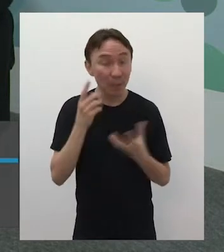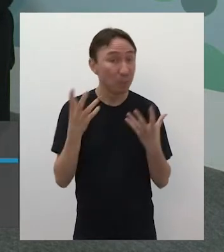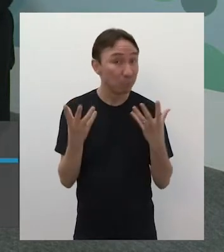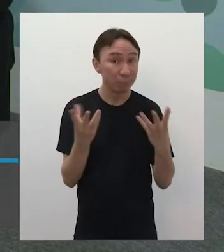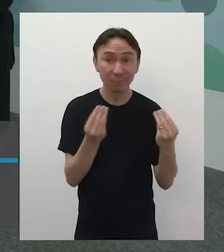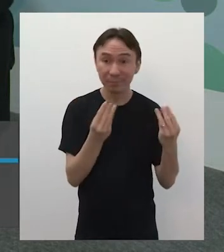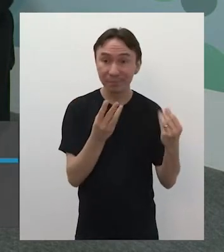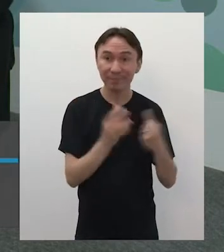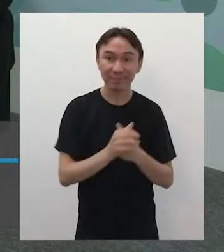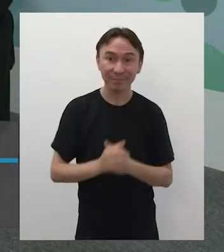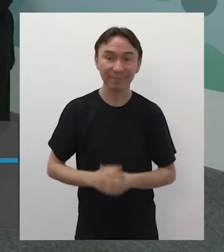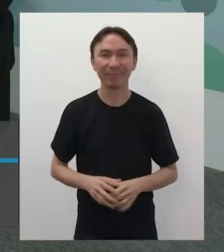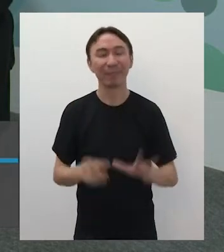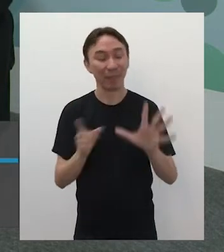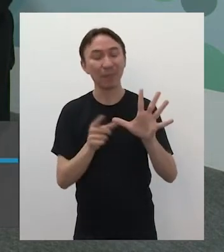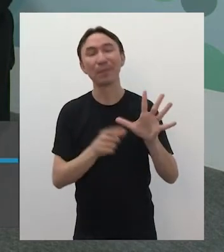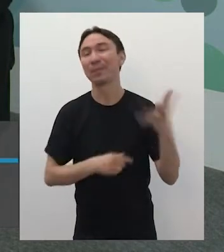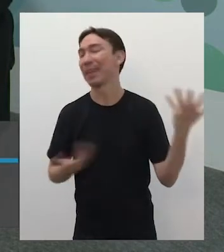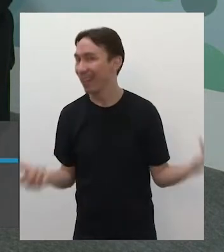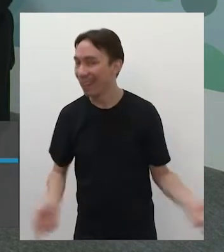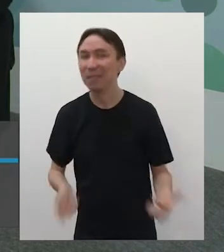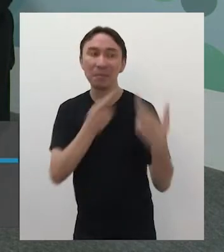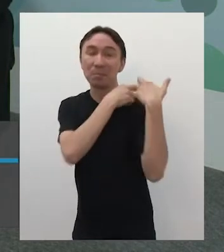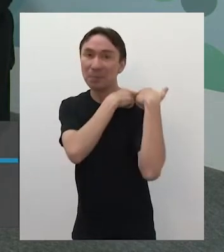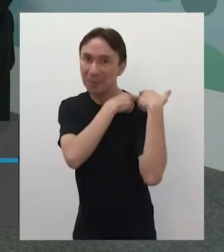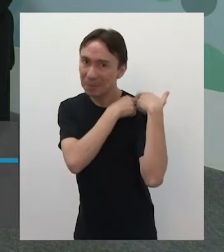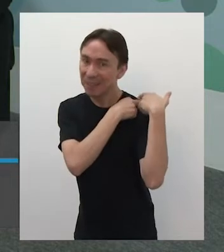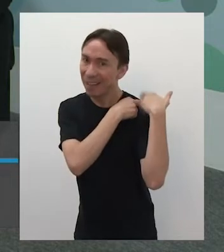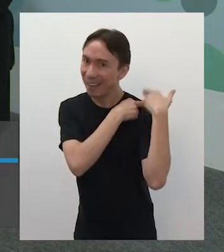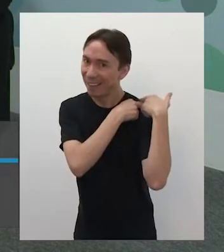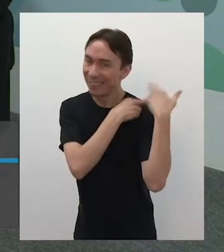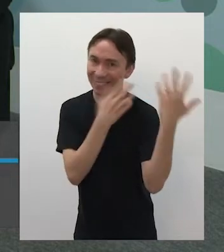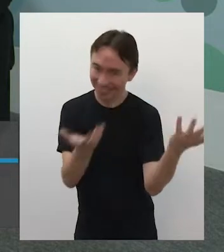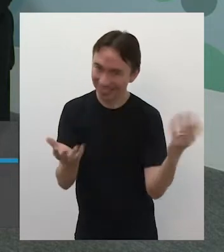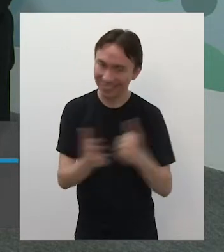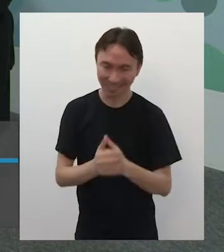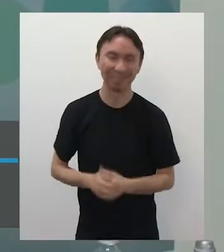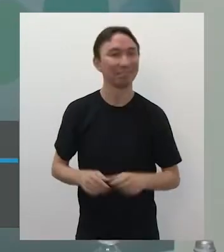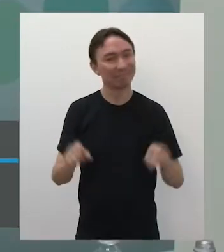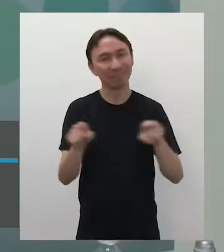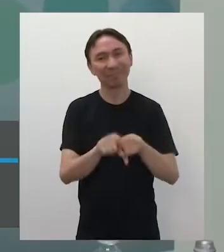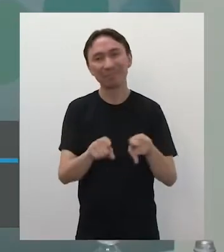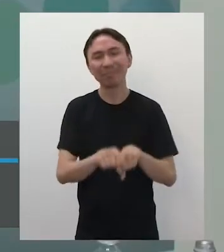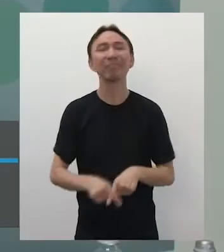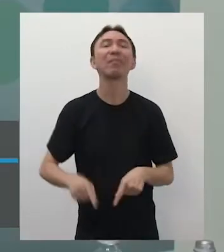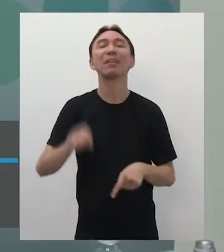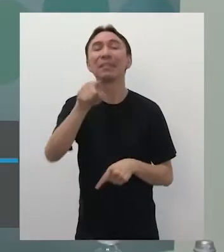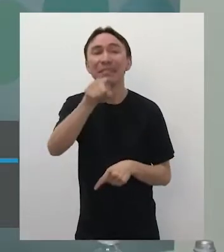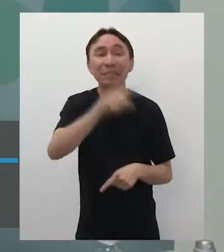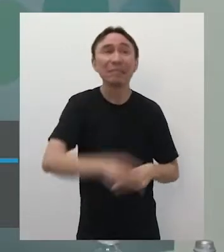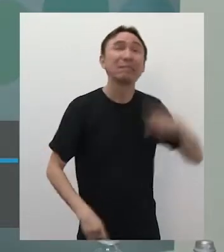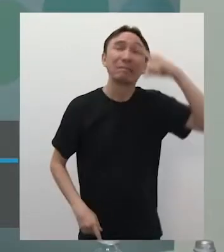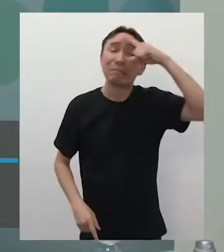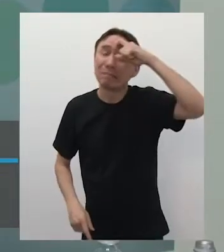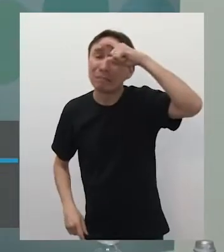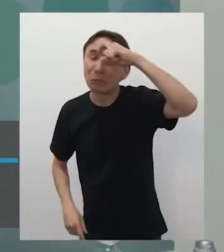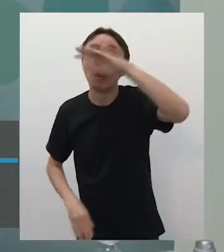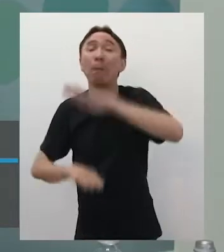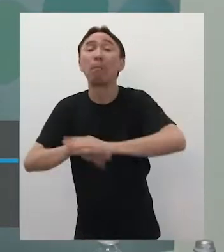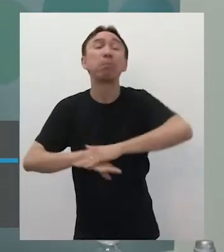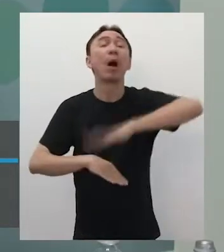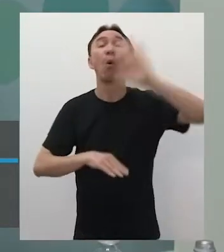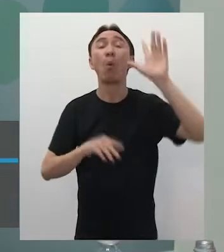Seria na persistência? Em manter a determinação? Né? Ou seria na questão, eu já